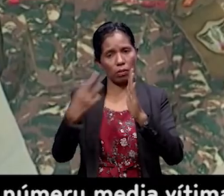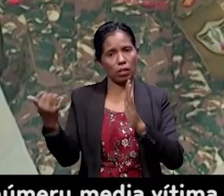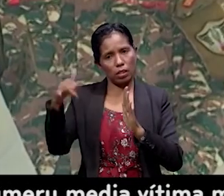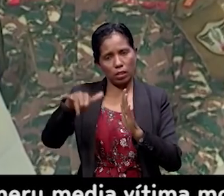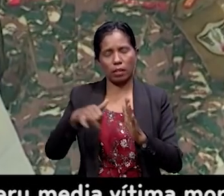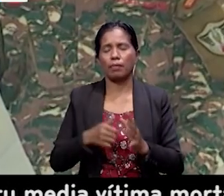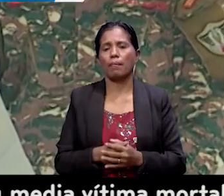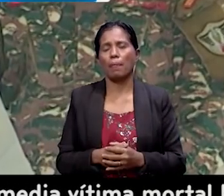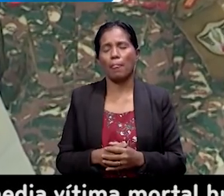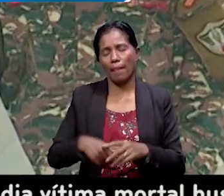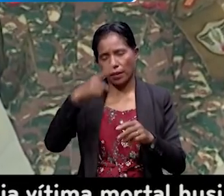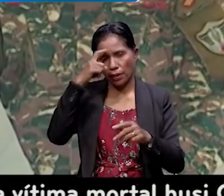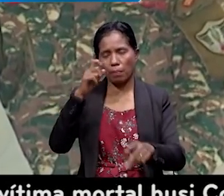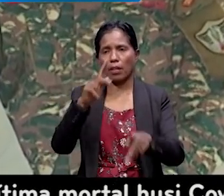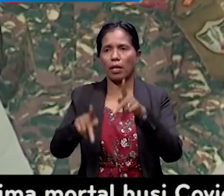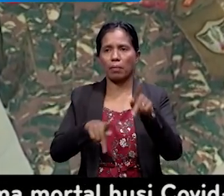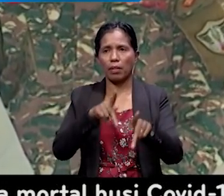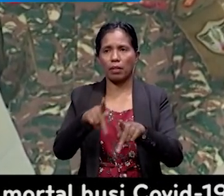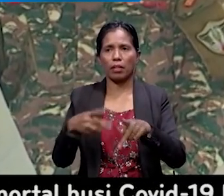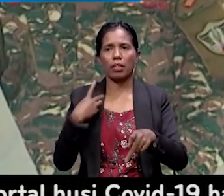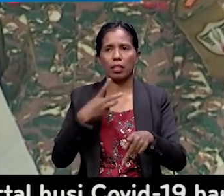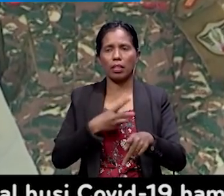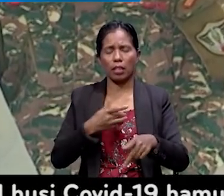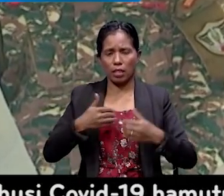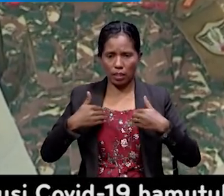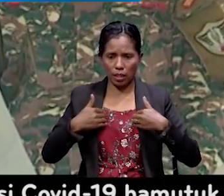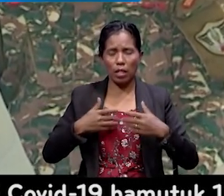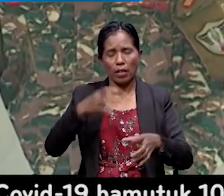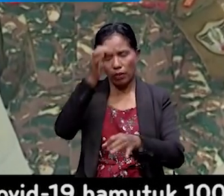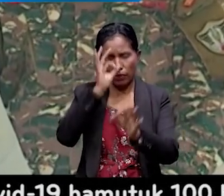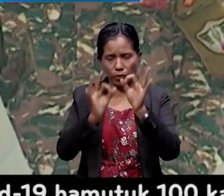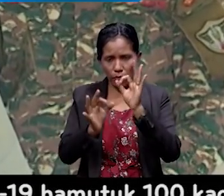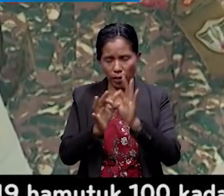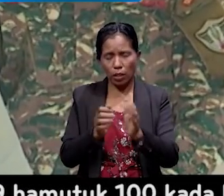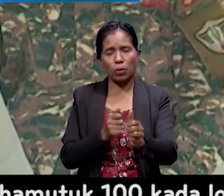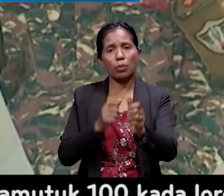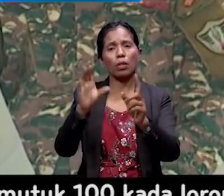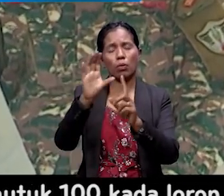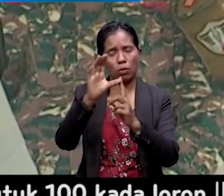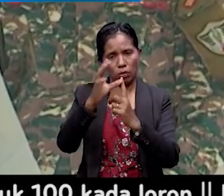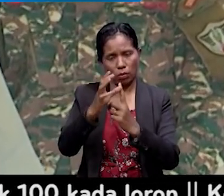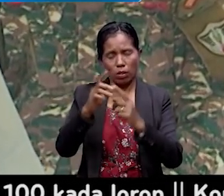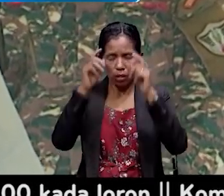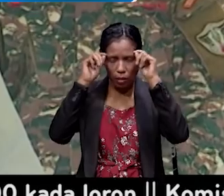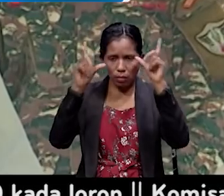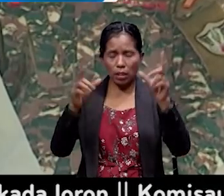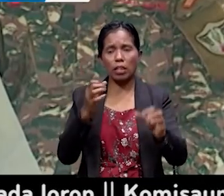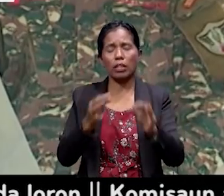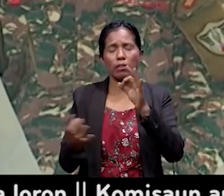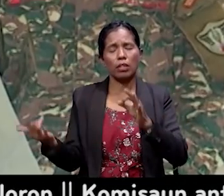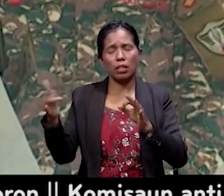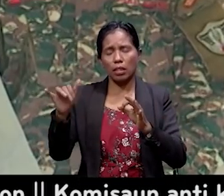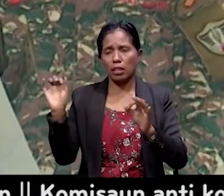Então, também tem o povo, né? E tem a juventude, né? Fiar, né? Cultura, tradição, né? Se não é lá para sair, fita é